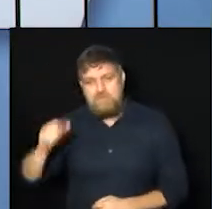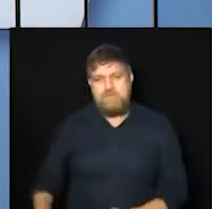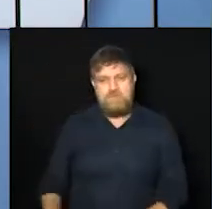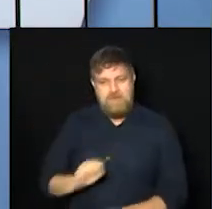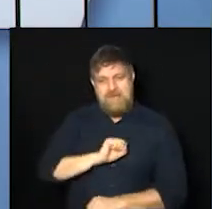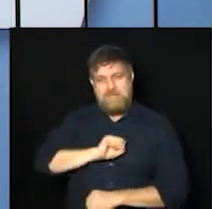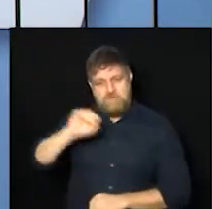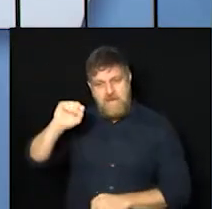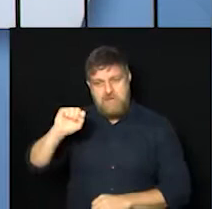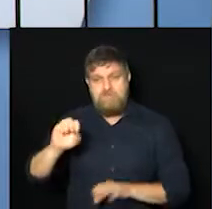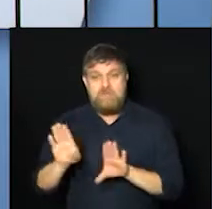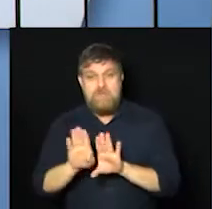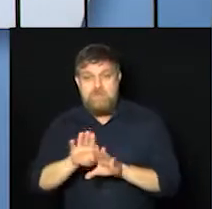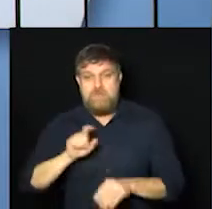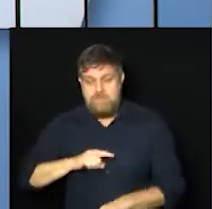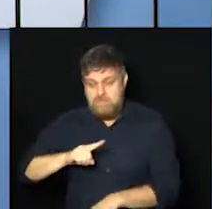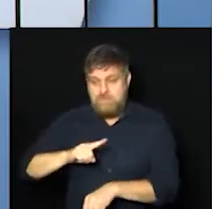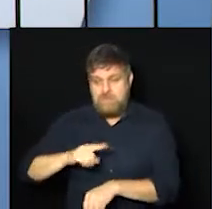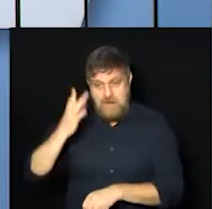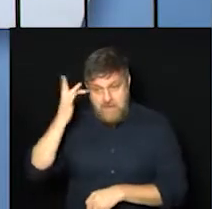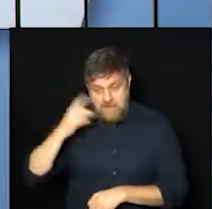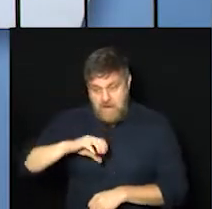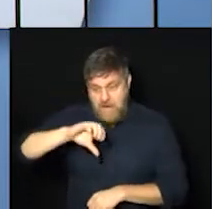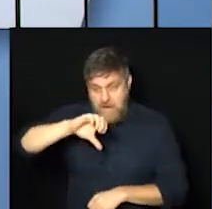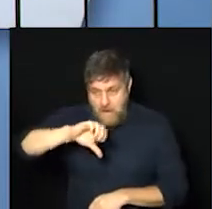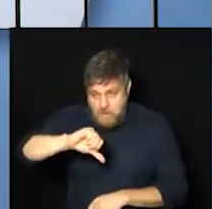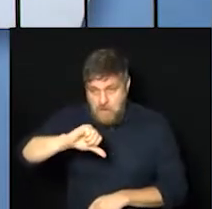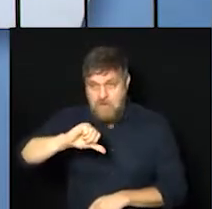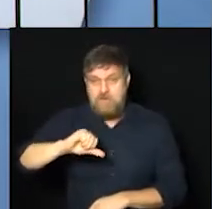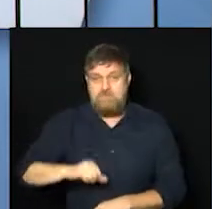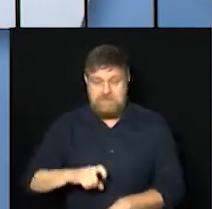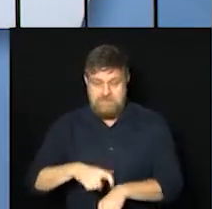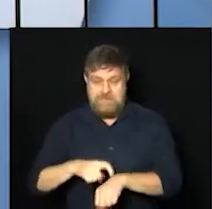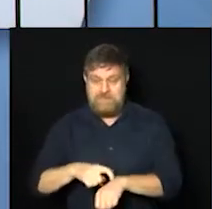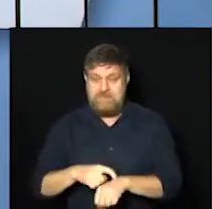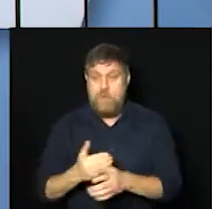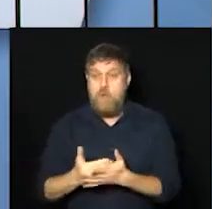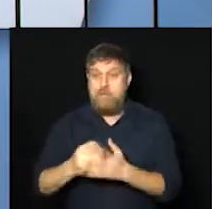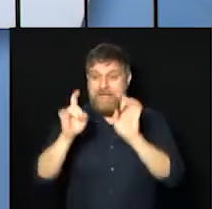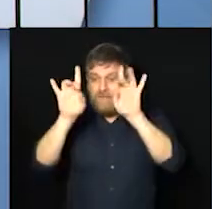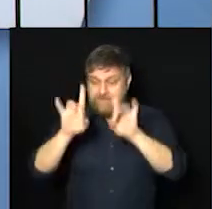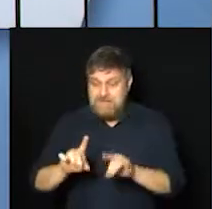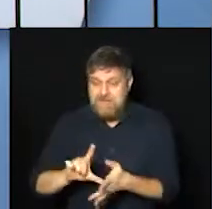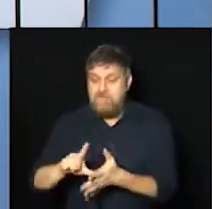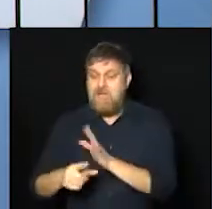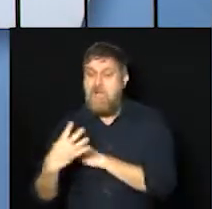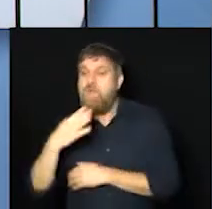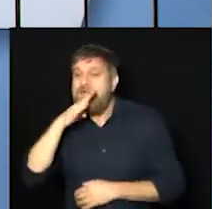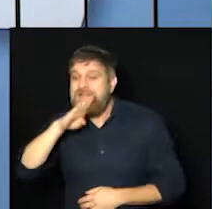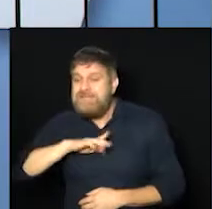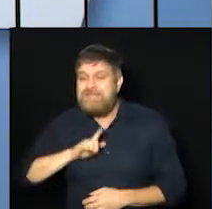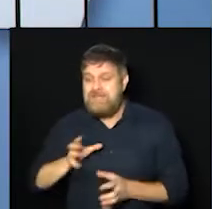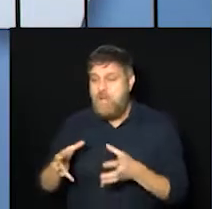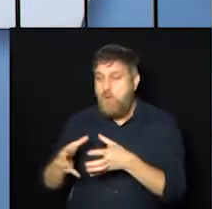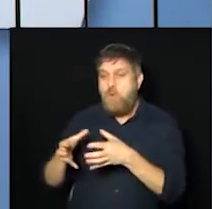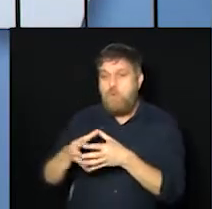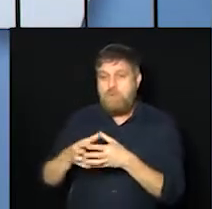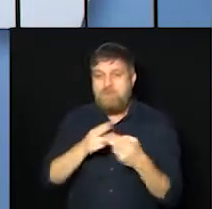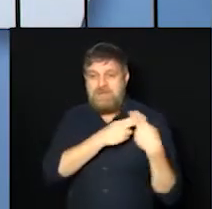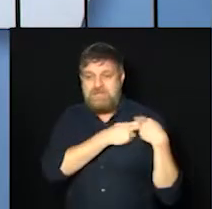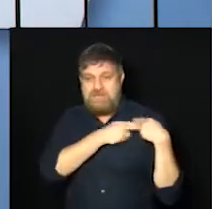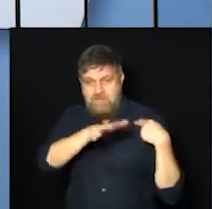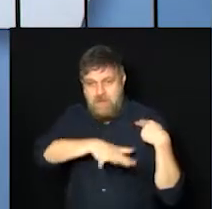Amanhã, 9 horas, nós temos as reuniões extraordinárias e a partir das 4 da tarde, a reunião da Política Social e